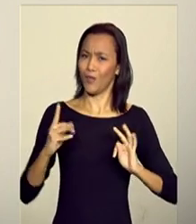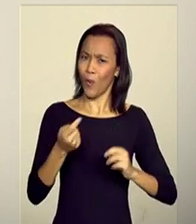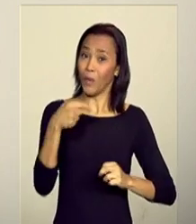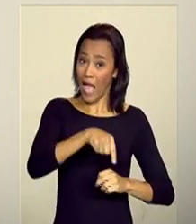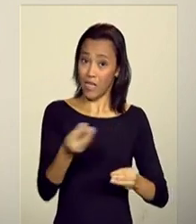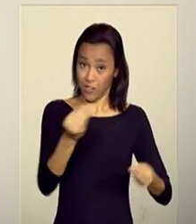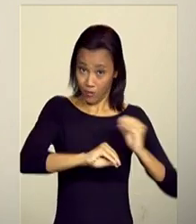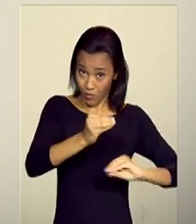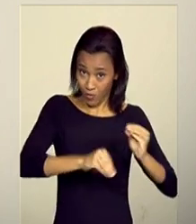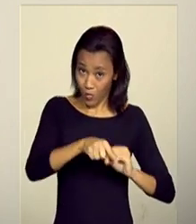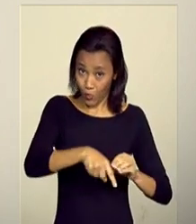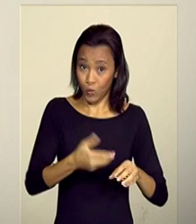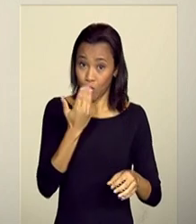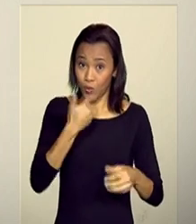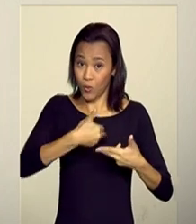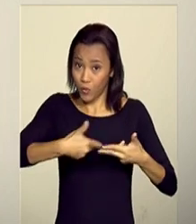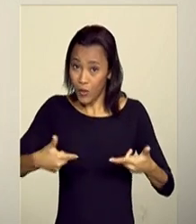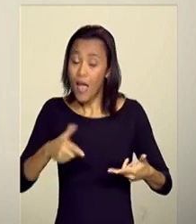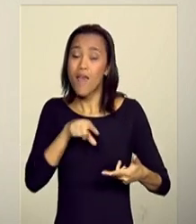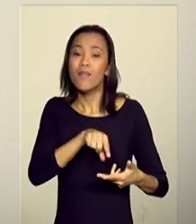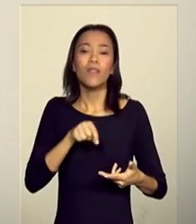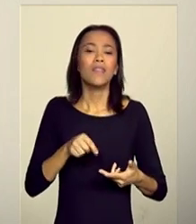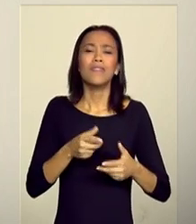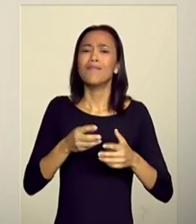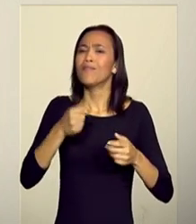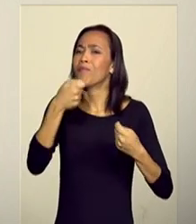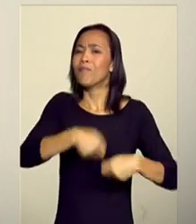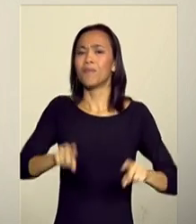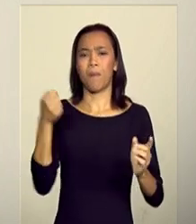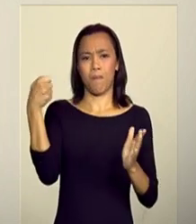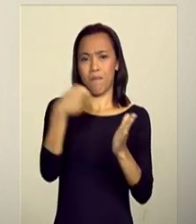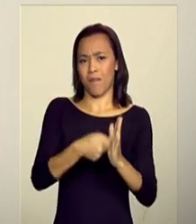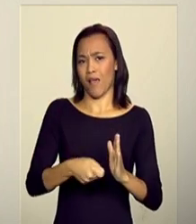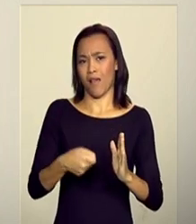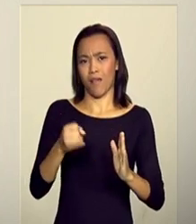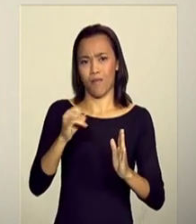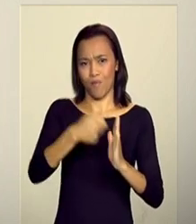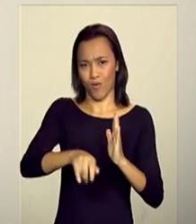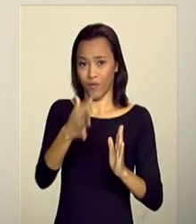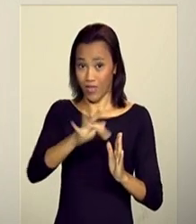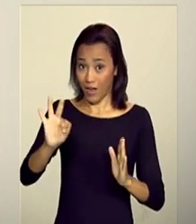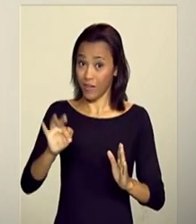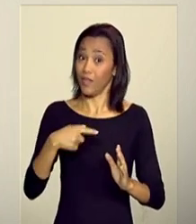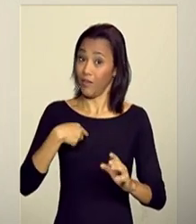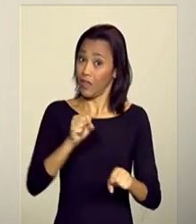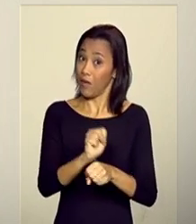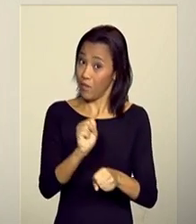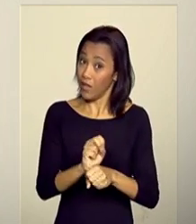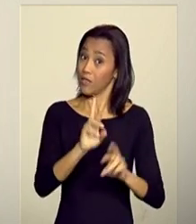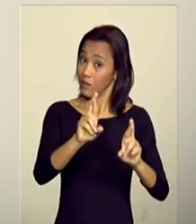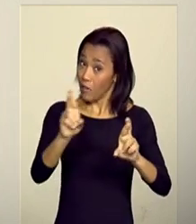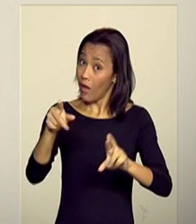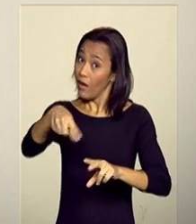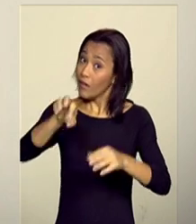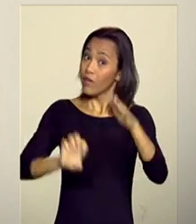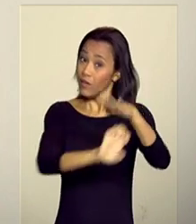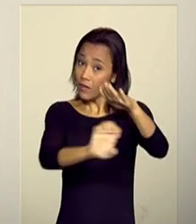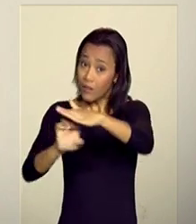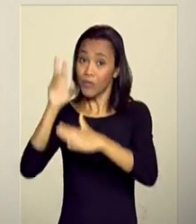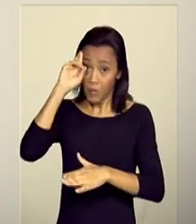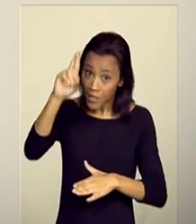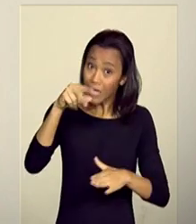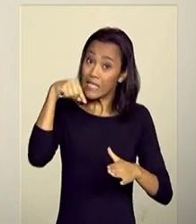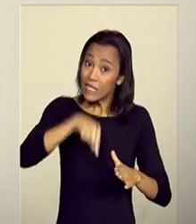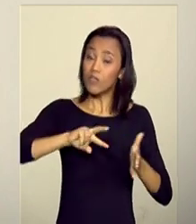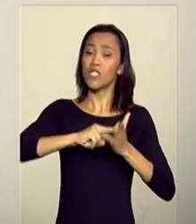todos os produtos da cesta básica estão livres de impostos federais. Com os empresários para que isso